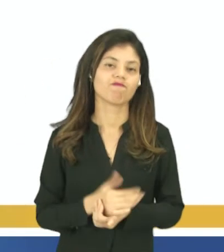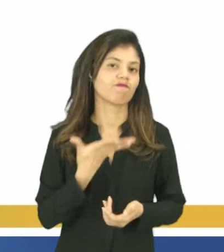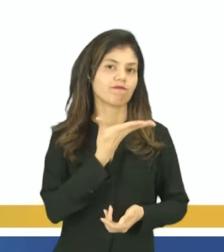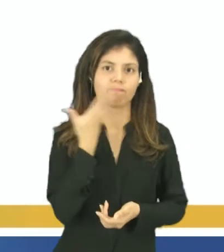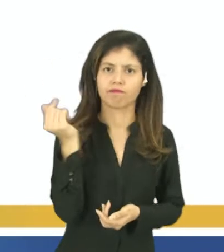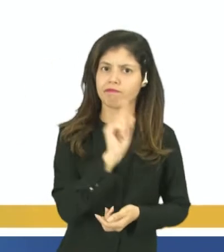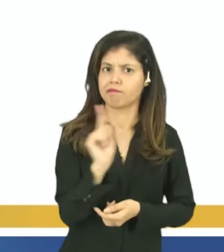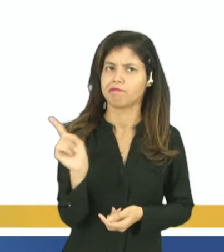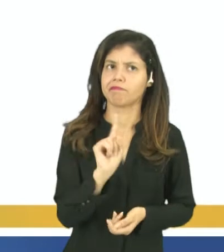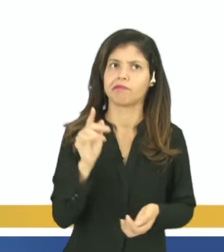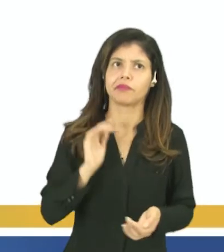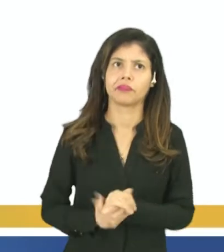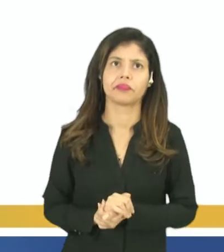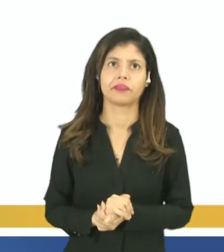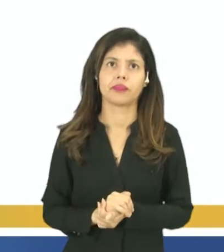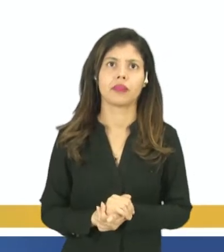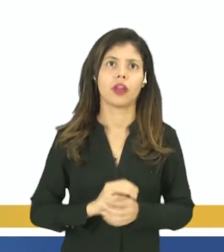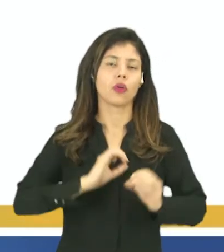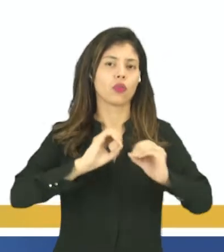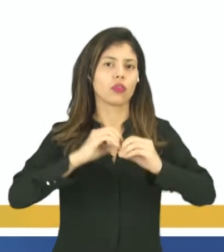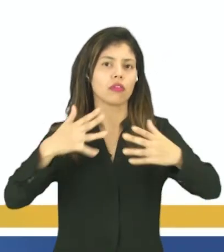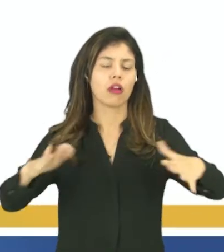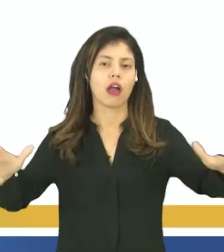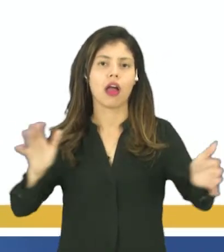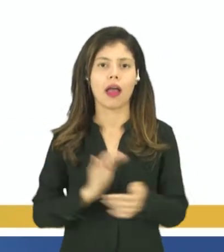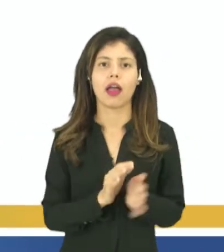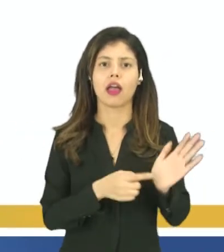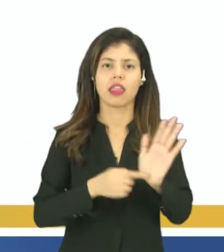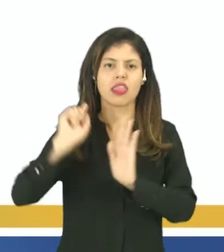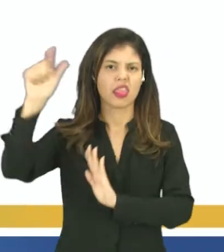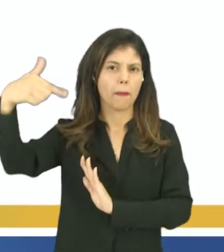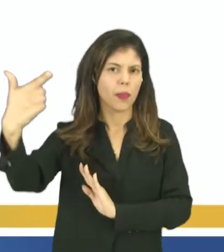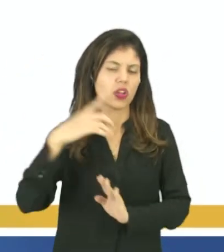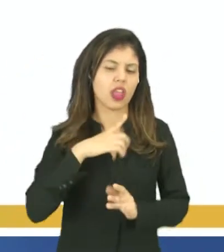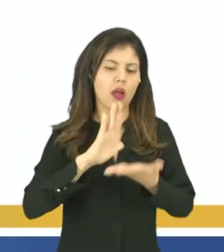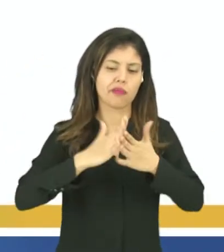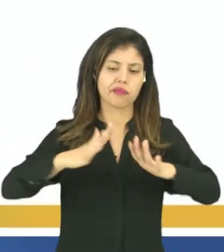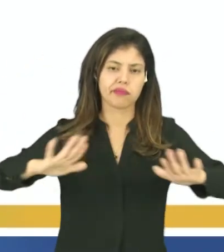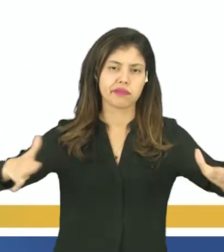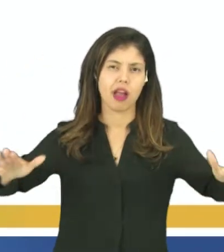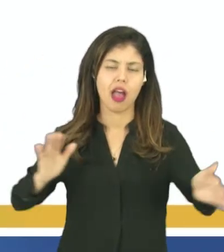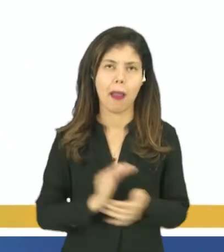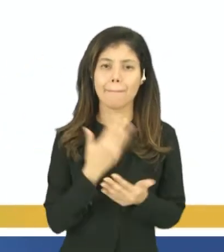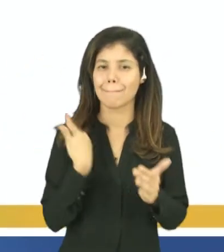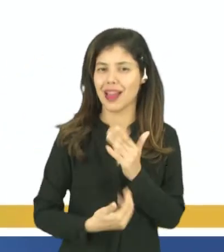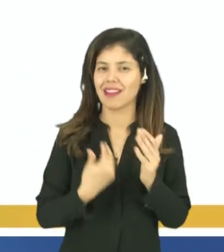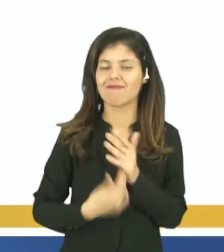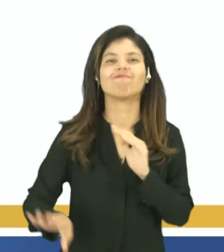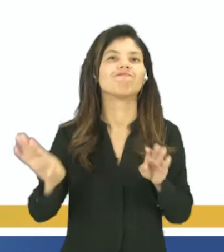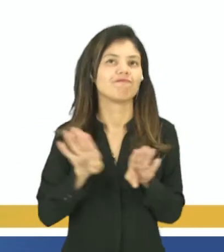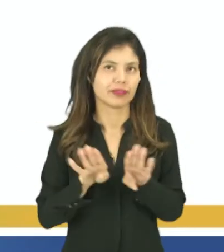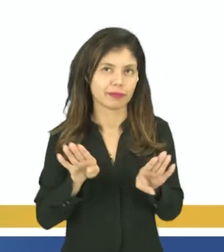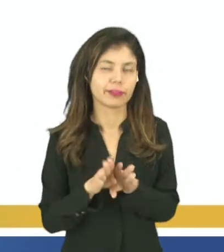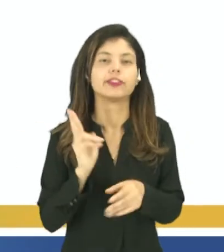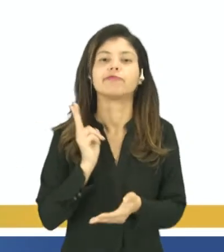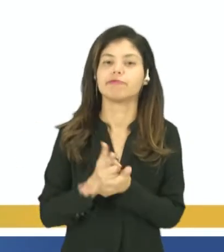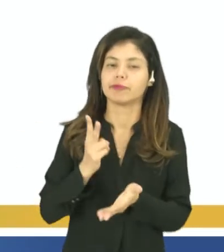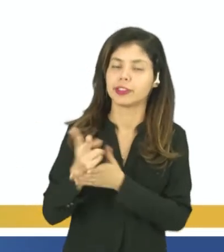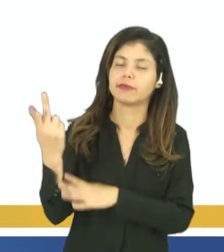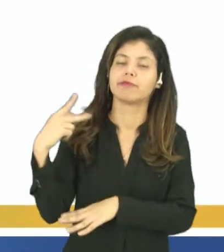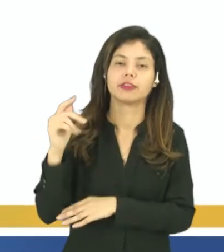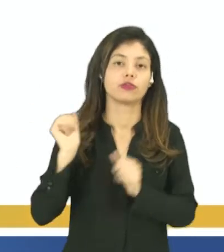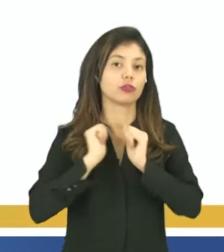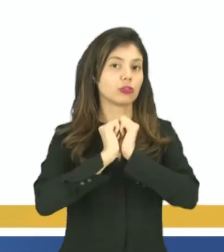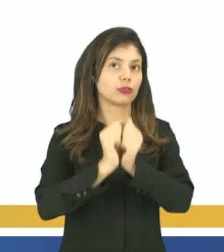o acesso ao Oceano Pacífico, perdido após a Guerra do Pacífico, que o Peru também perdeu no mesmo período que